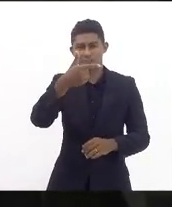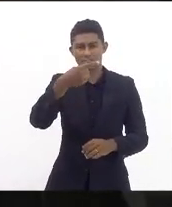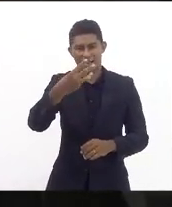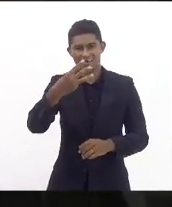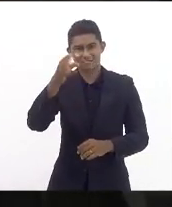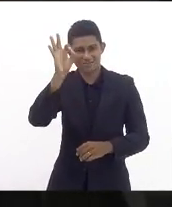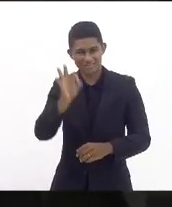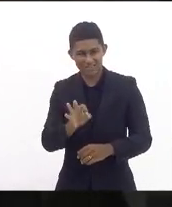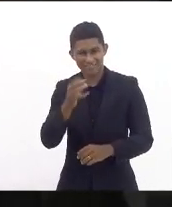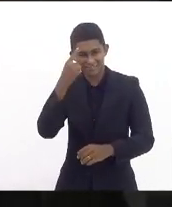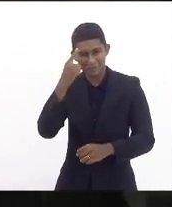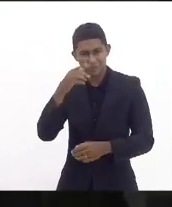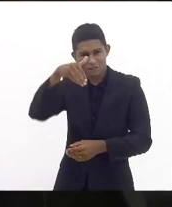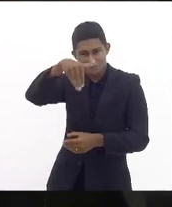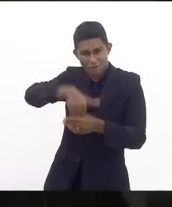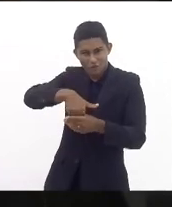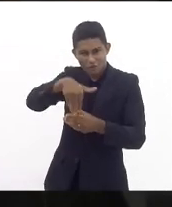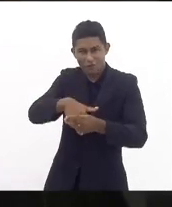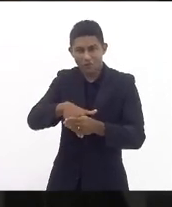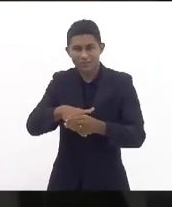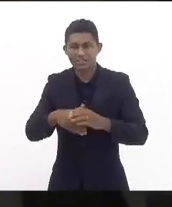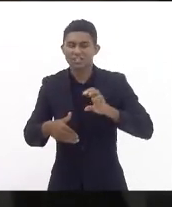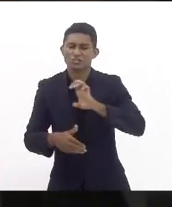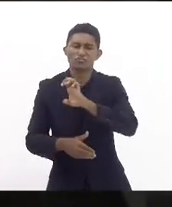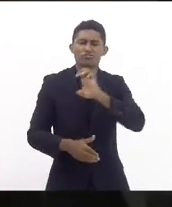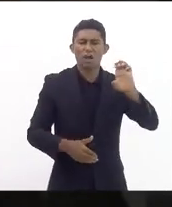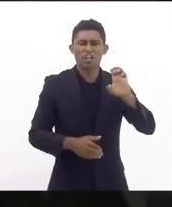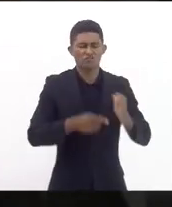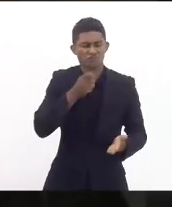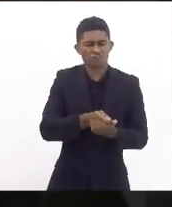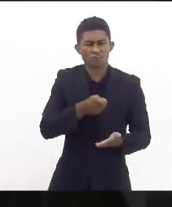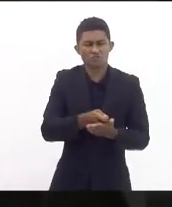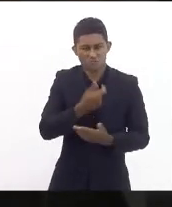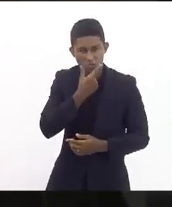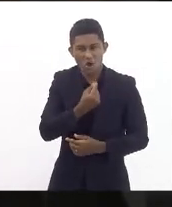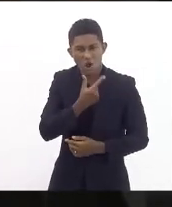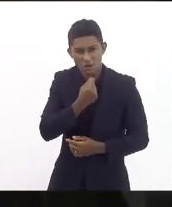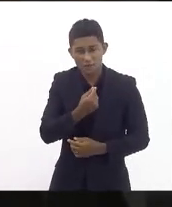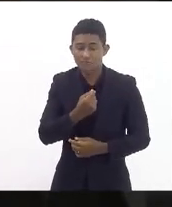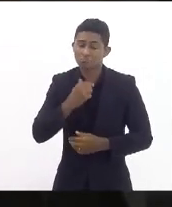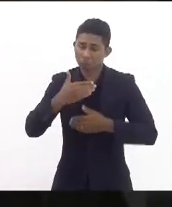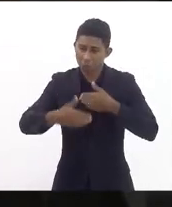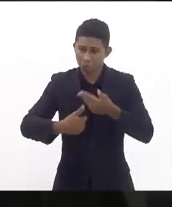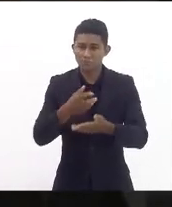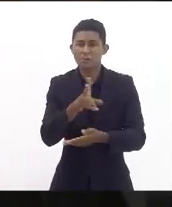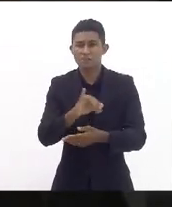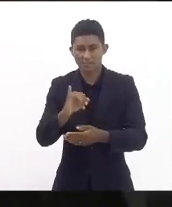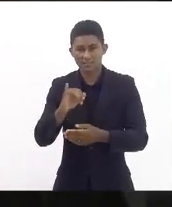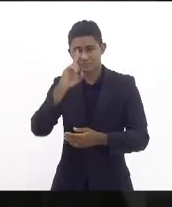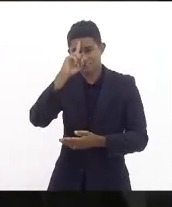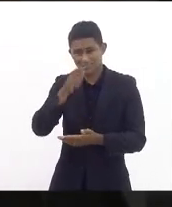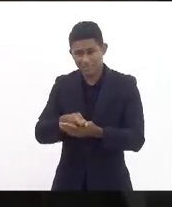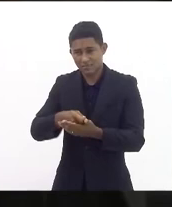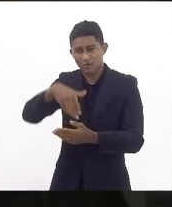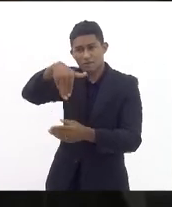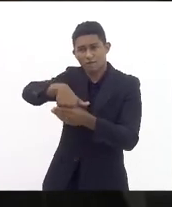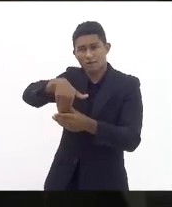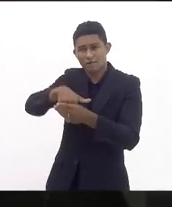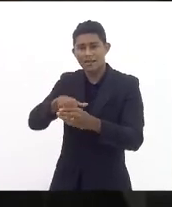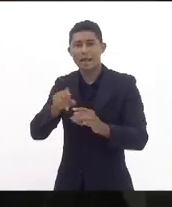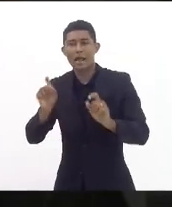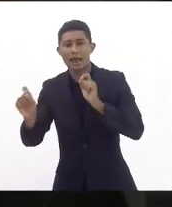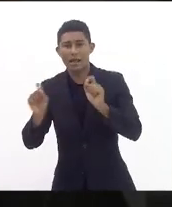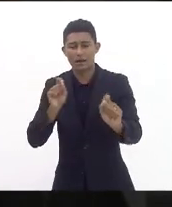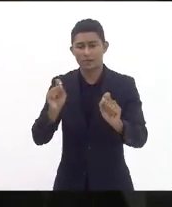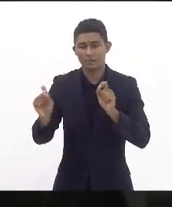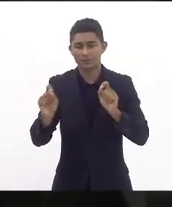cento que votar no candidato de extrema-esquerda mas decidir Então essa eleição pontua